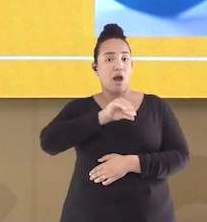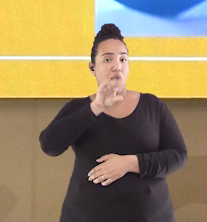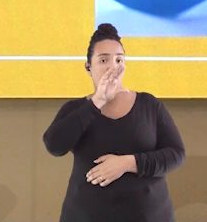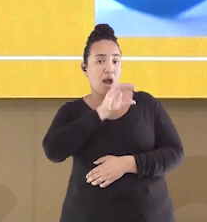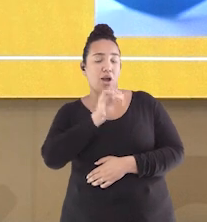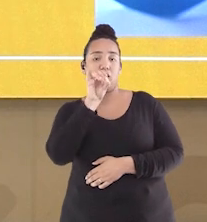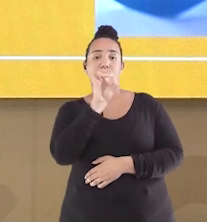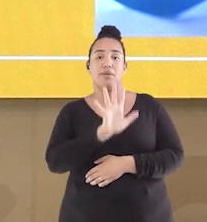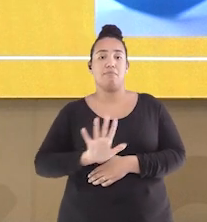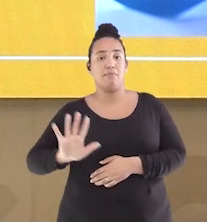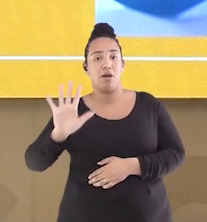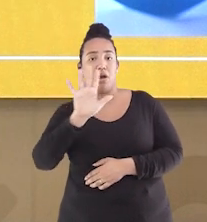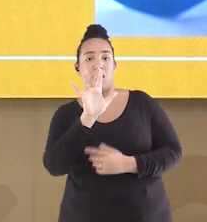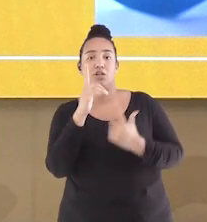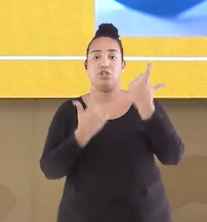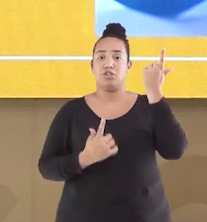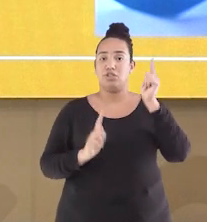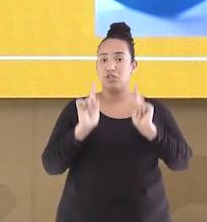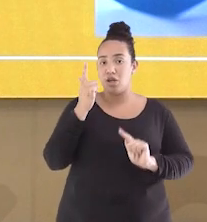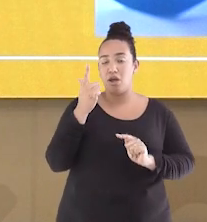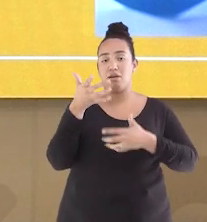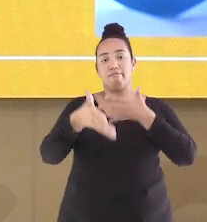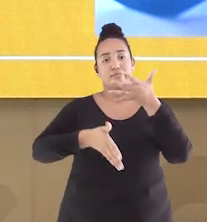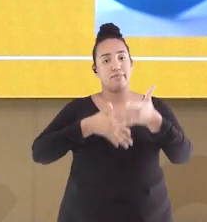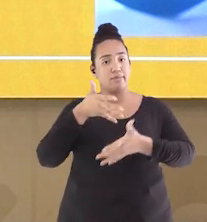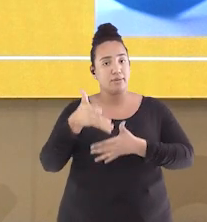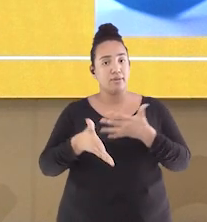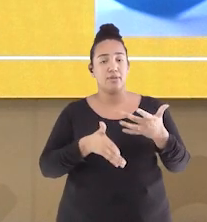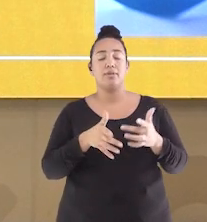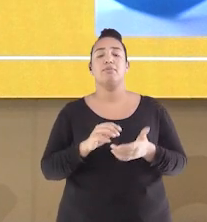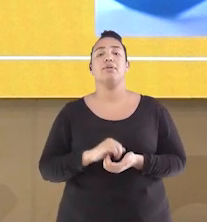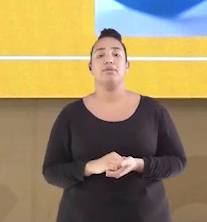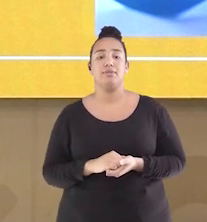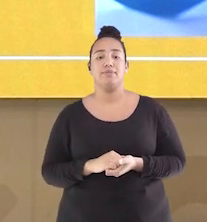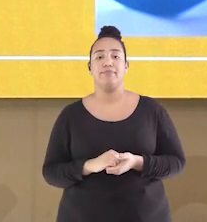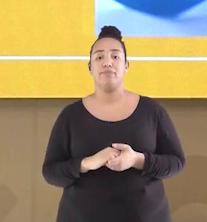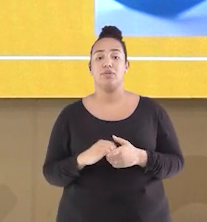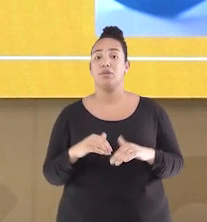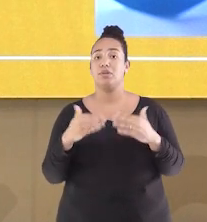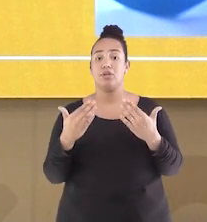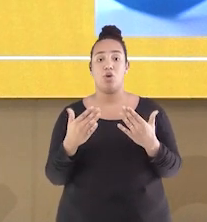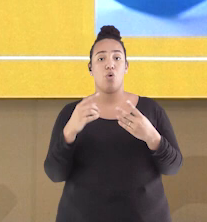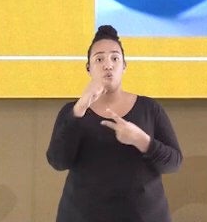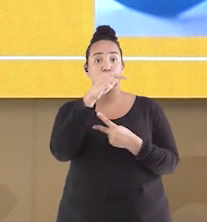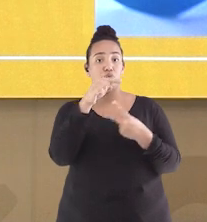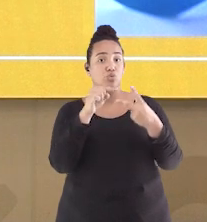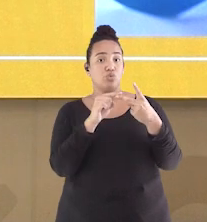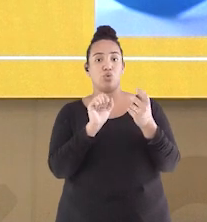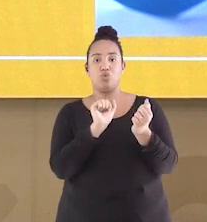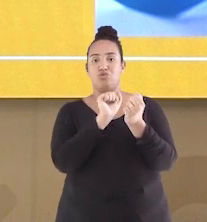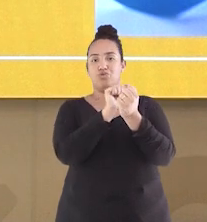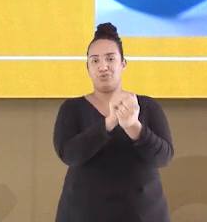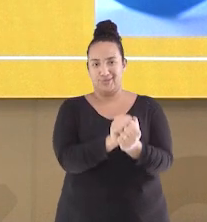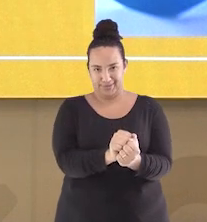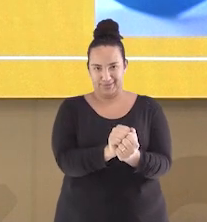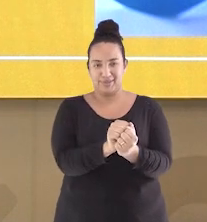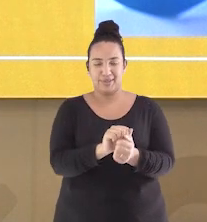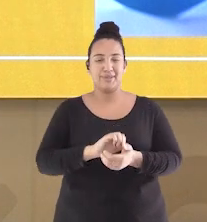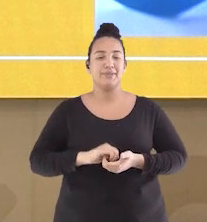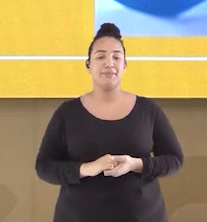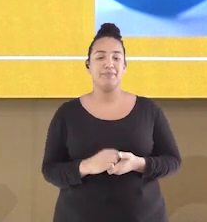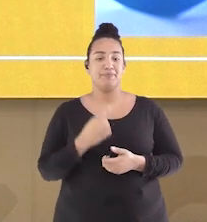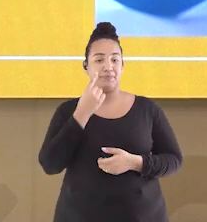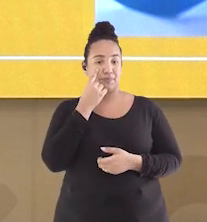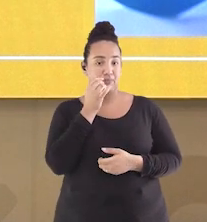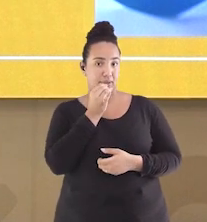ao mesmo tempo, ou de textos e imagens. Tudo ocorre de forma simultânea. Exemplos